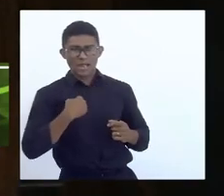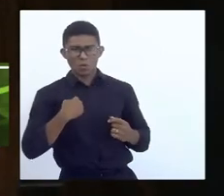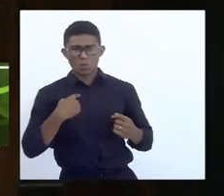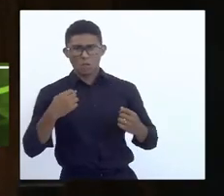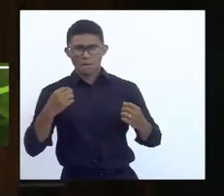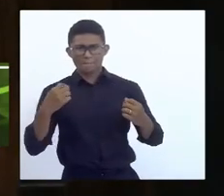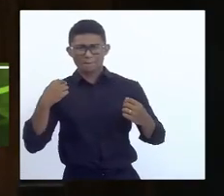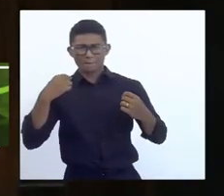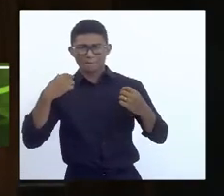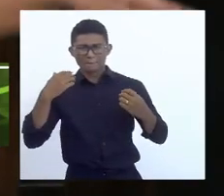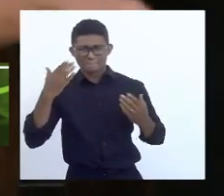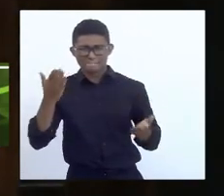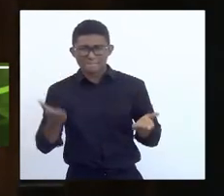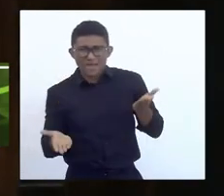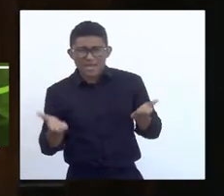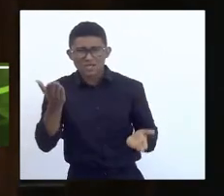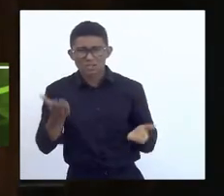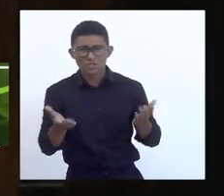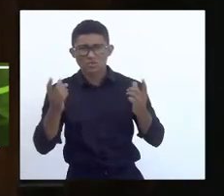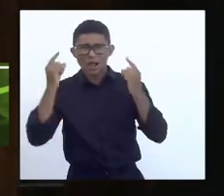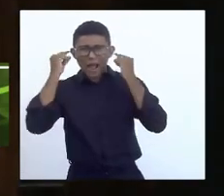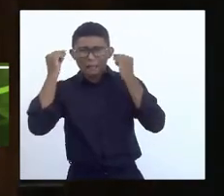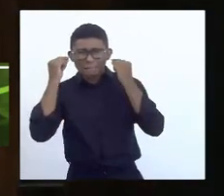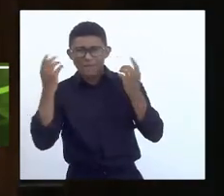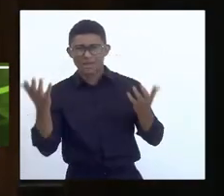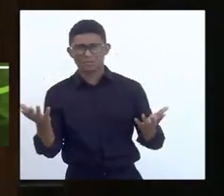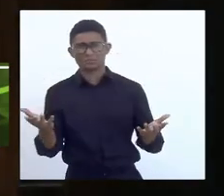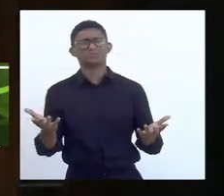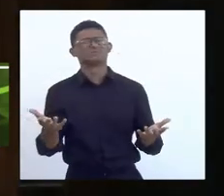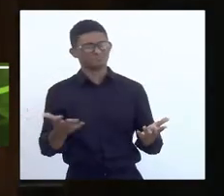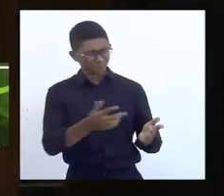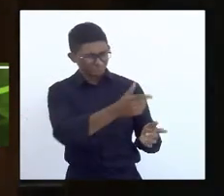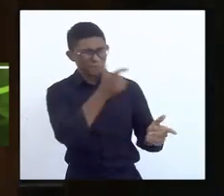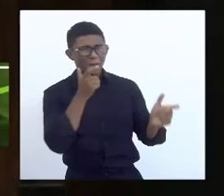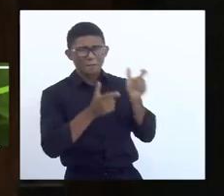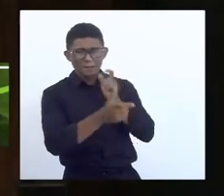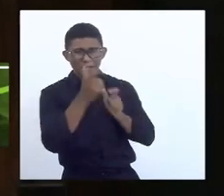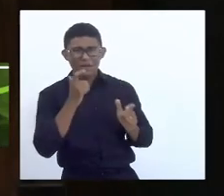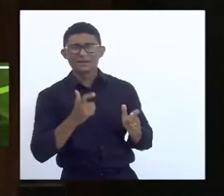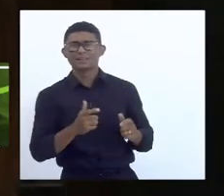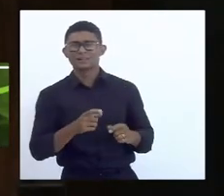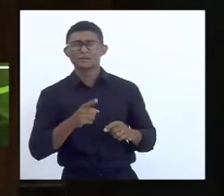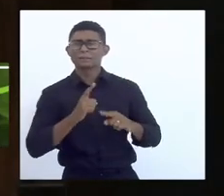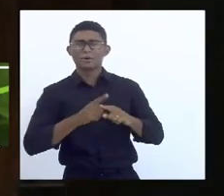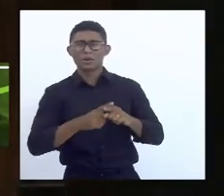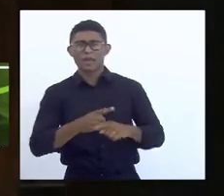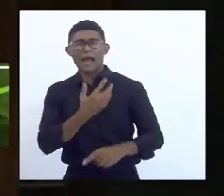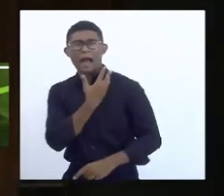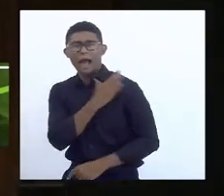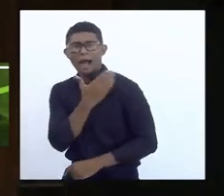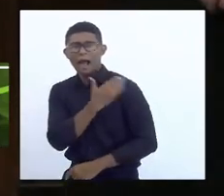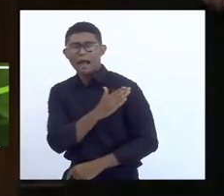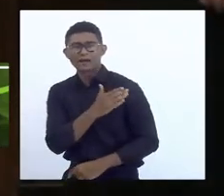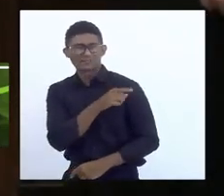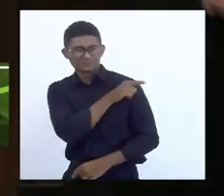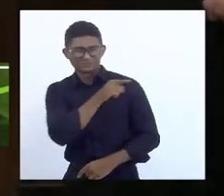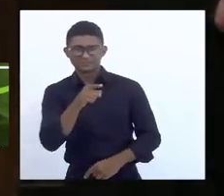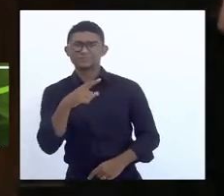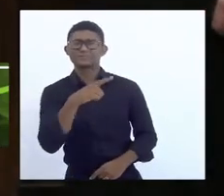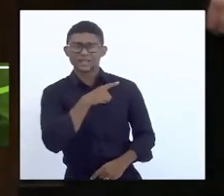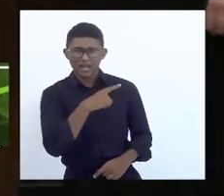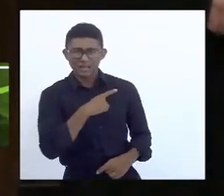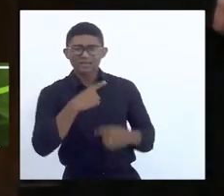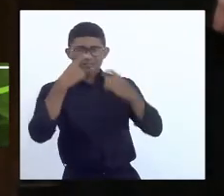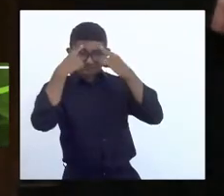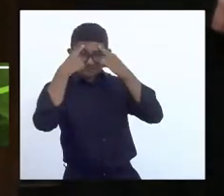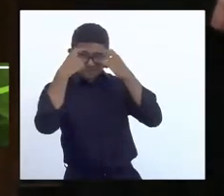cabelo, que revelam racismo e misoginia. E isso é um retrato real da violência política de gênero. Porque nós,